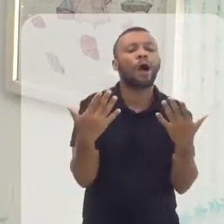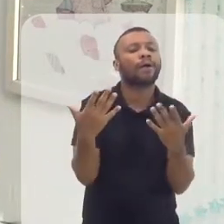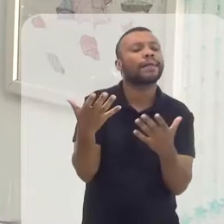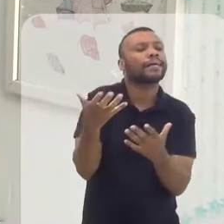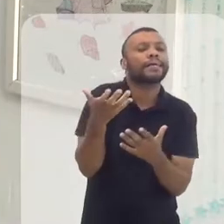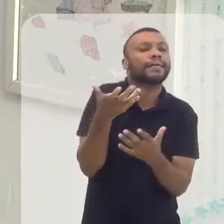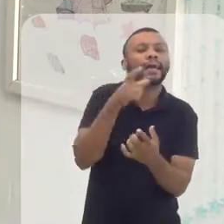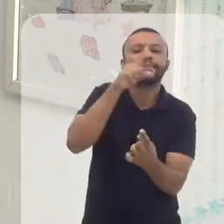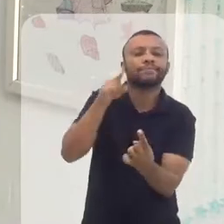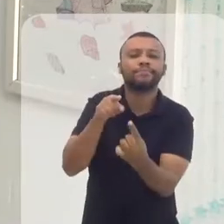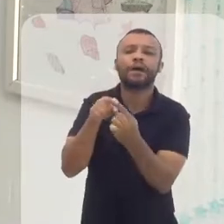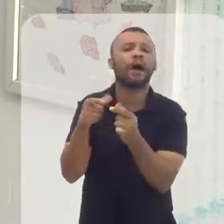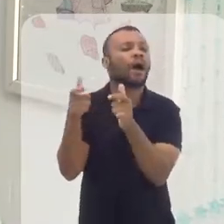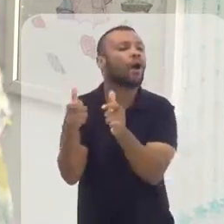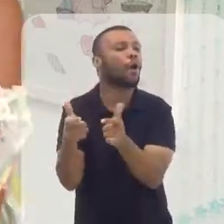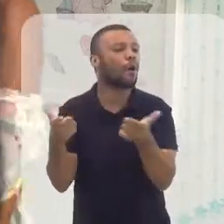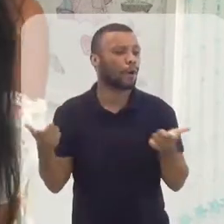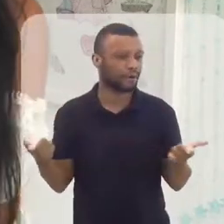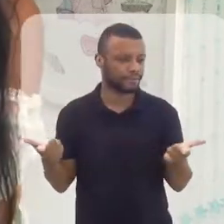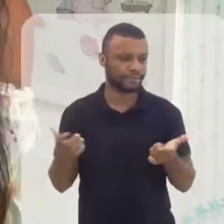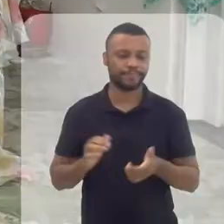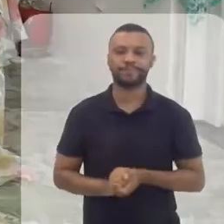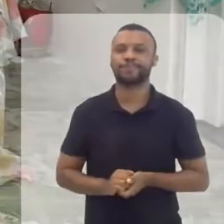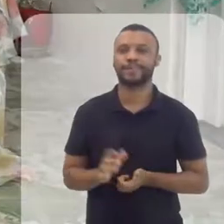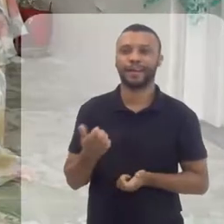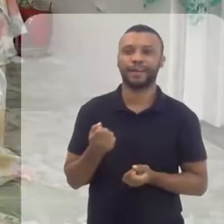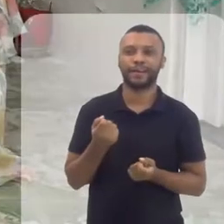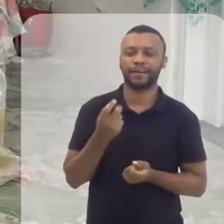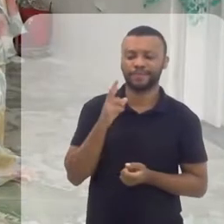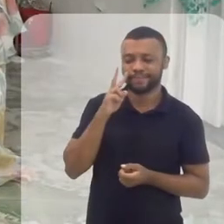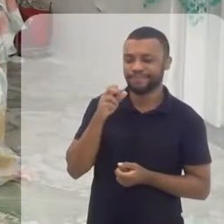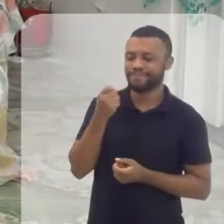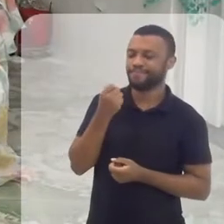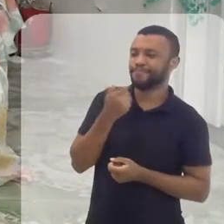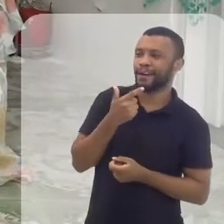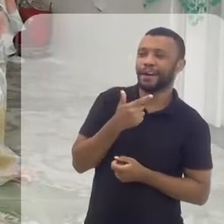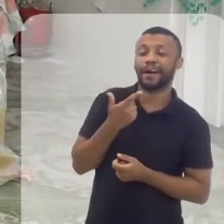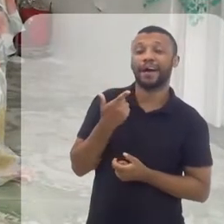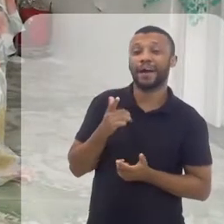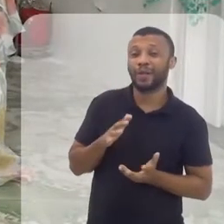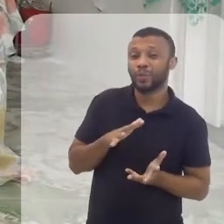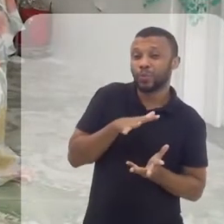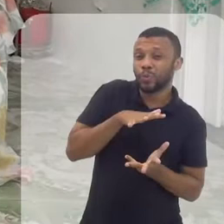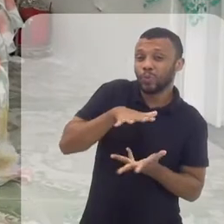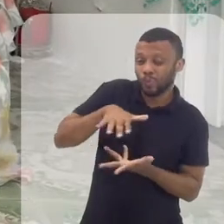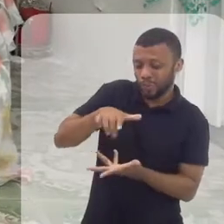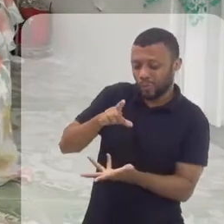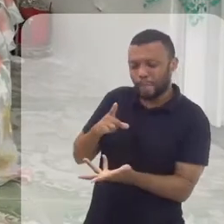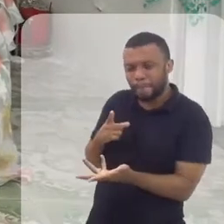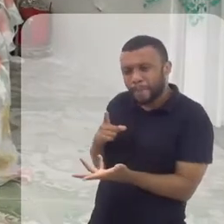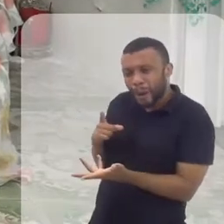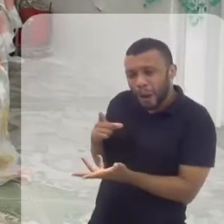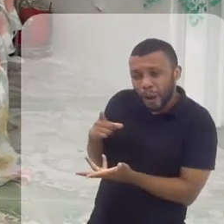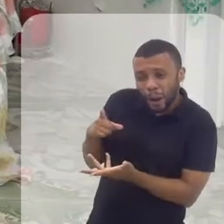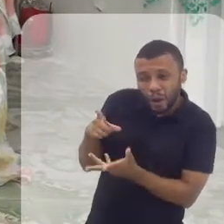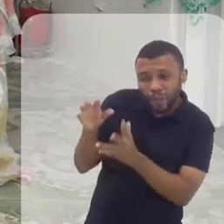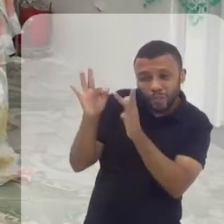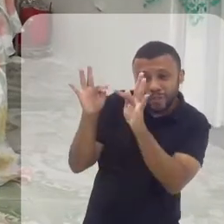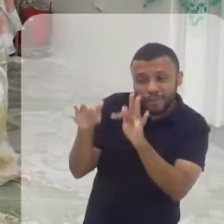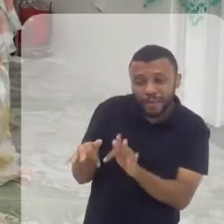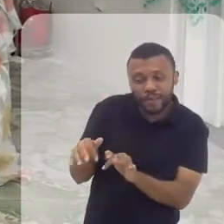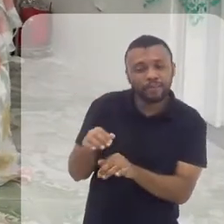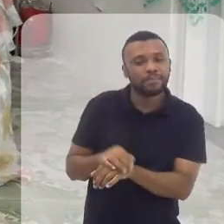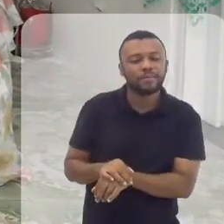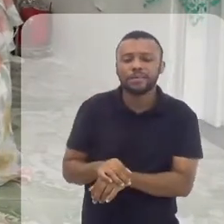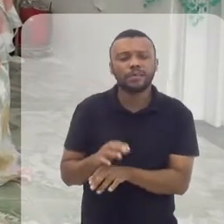a meta? Que eles querem? Onde que eles querem chegar? Aí ela deu um risinho. No fim do mundo. Aí eu